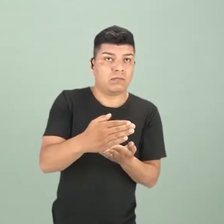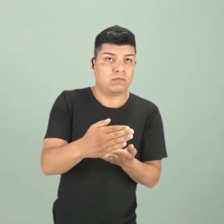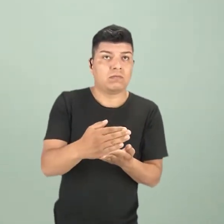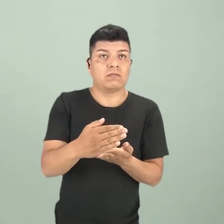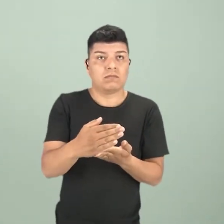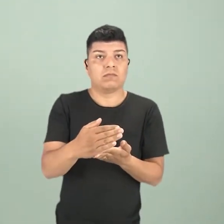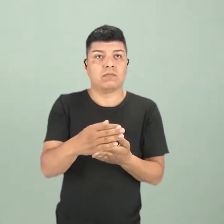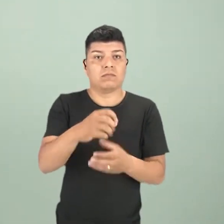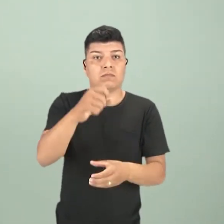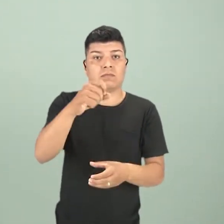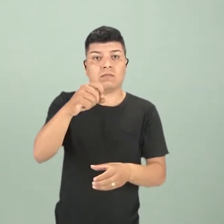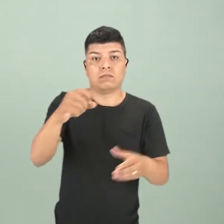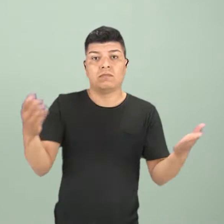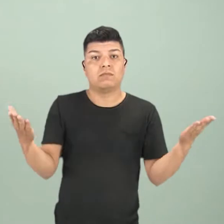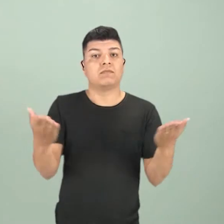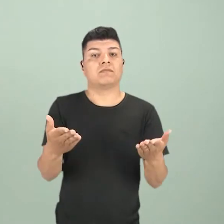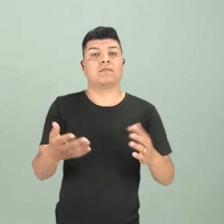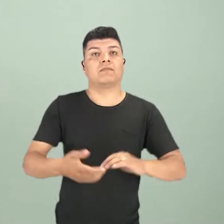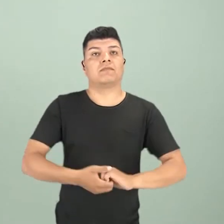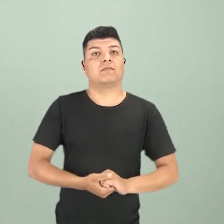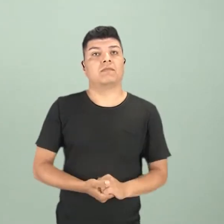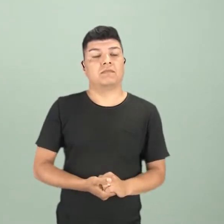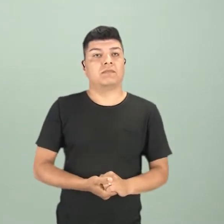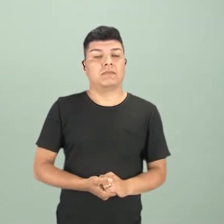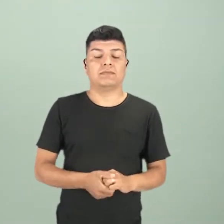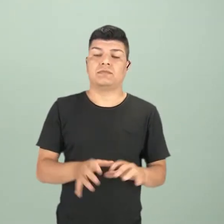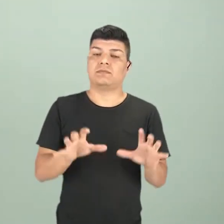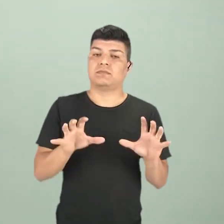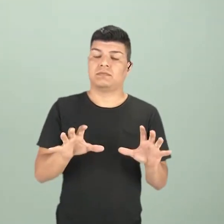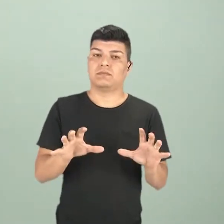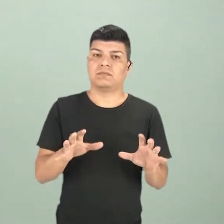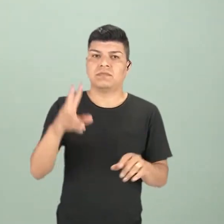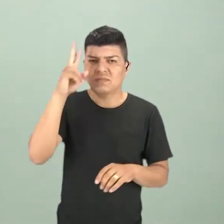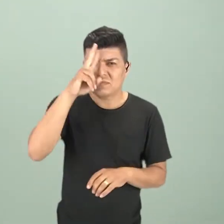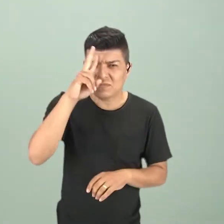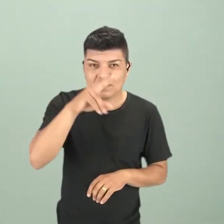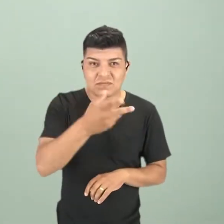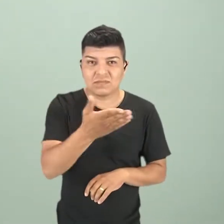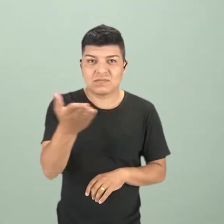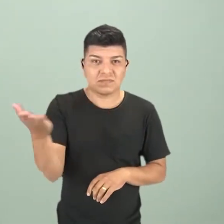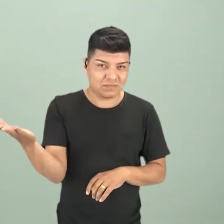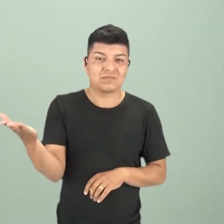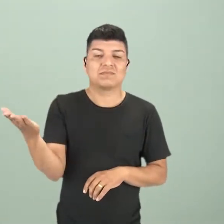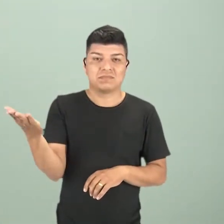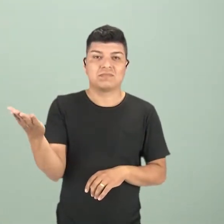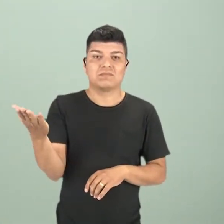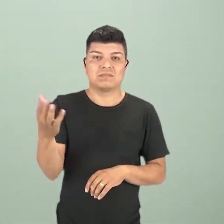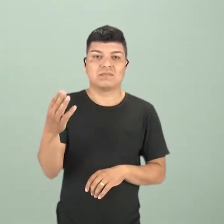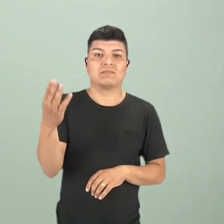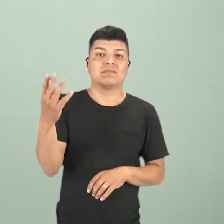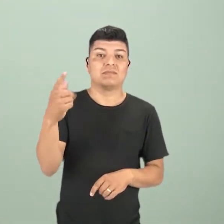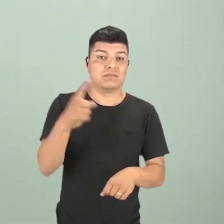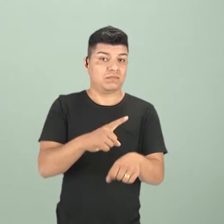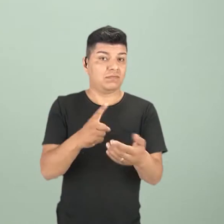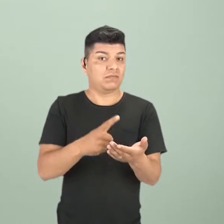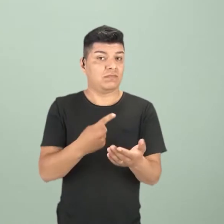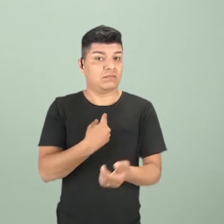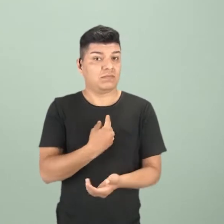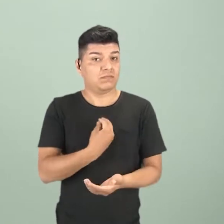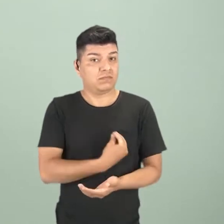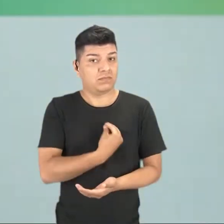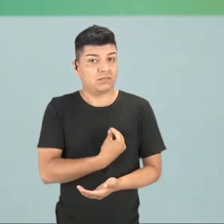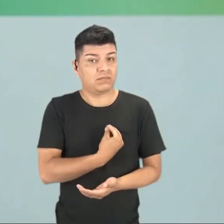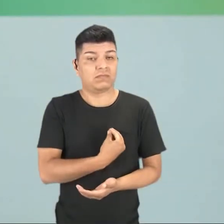suas sementes nesse momento. Então, vocês se lembram, né, do grande mártir desse momento da nossa